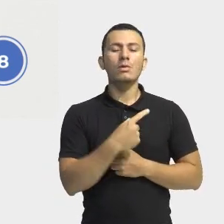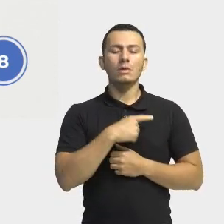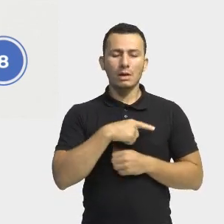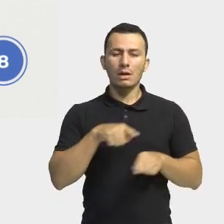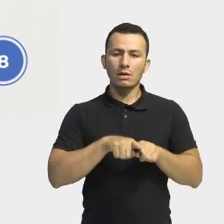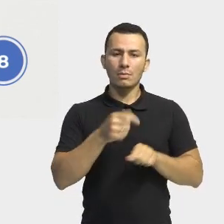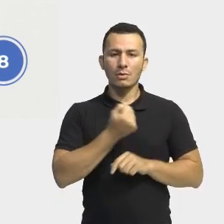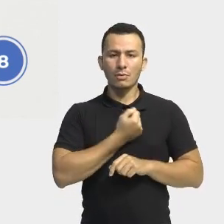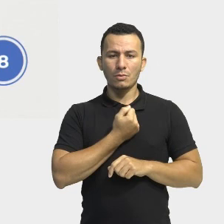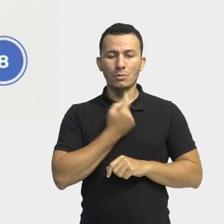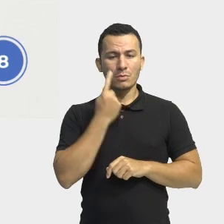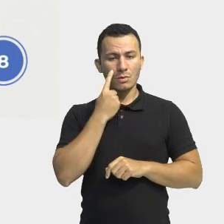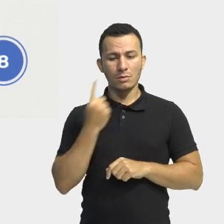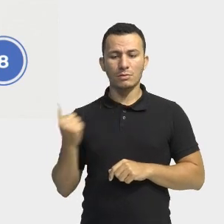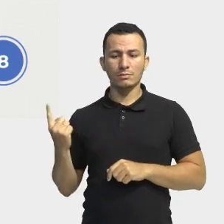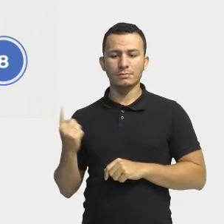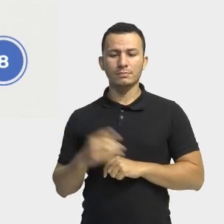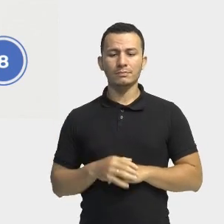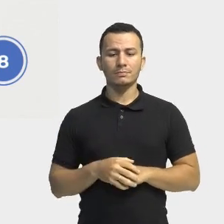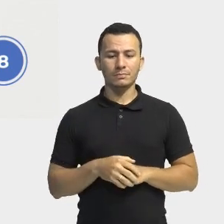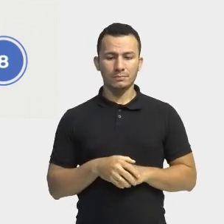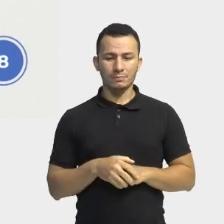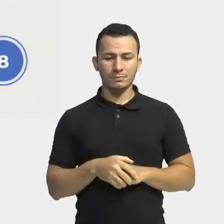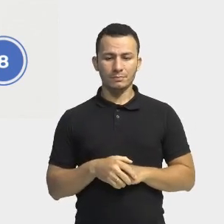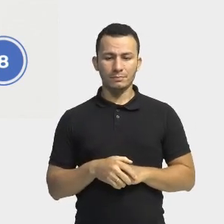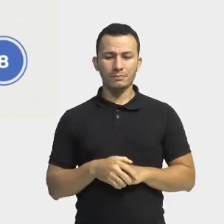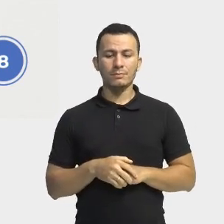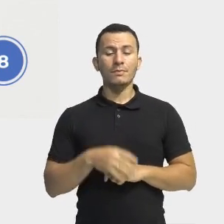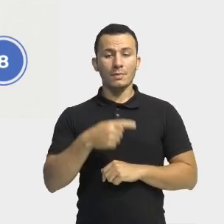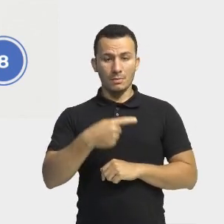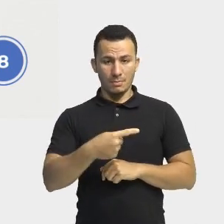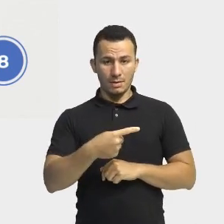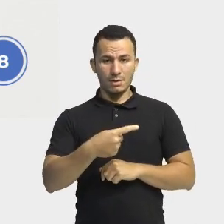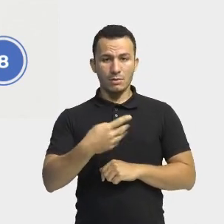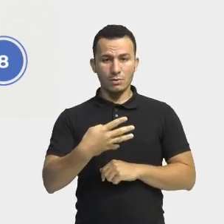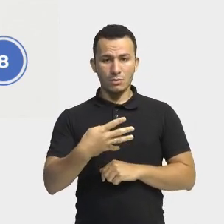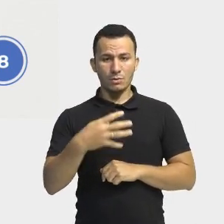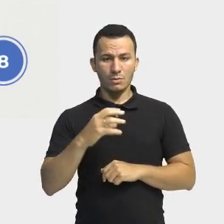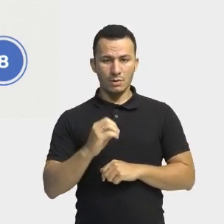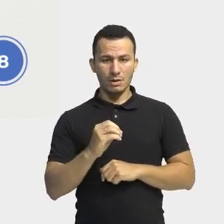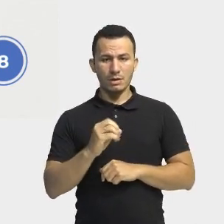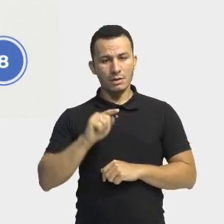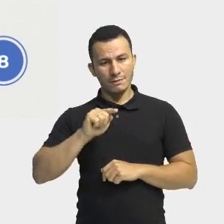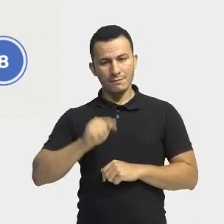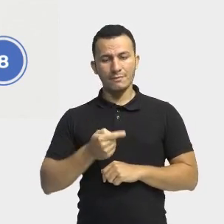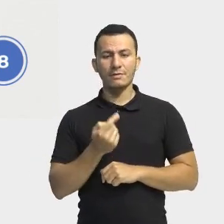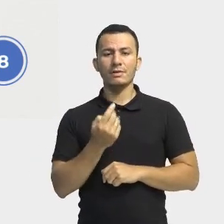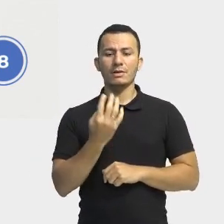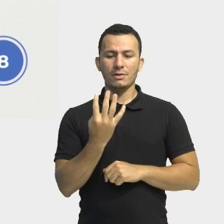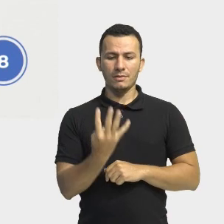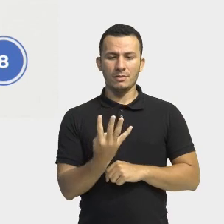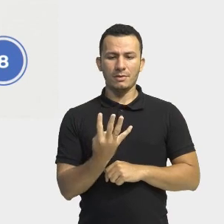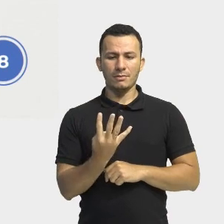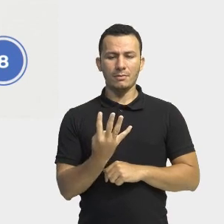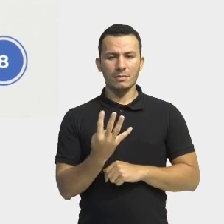menos 40,4. O óxido de cobre 1 é esse aqui, menos